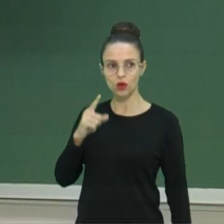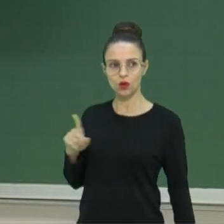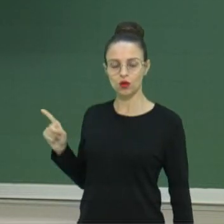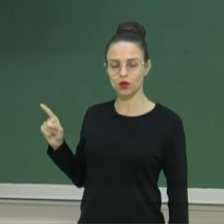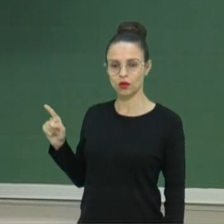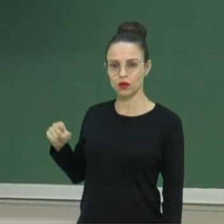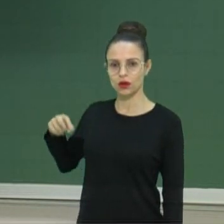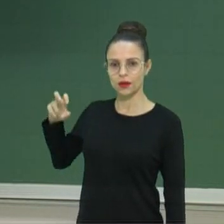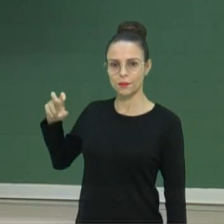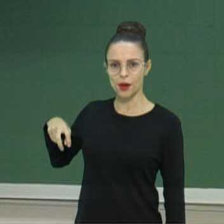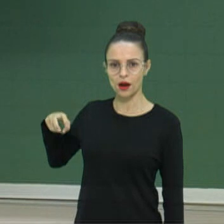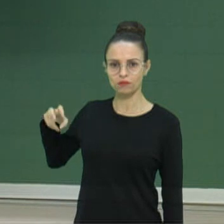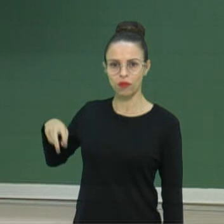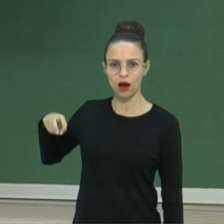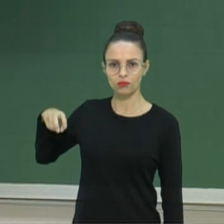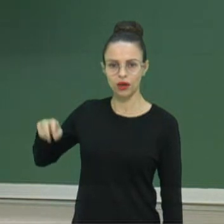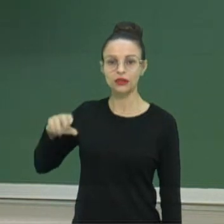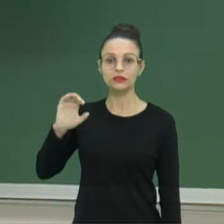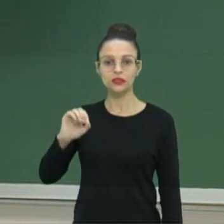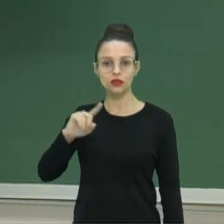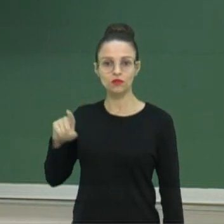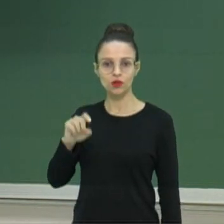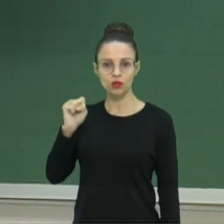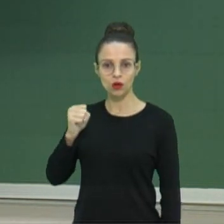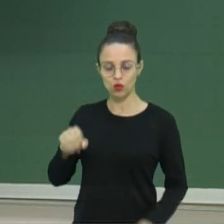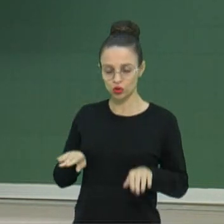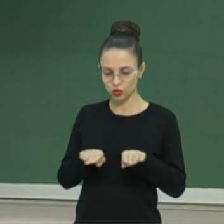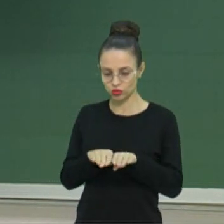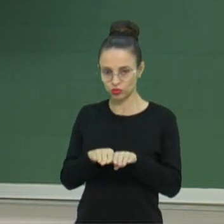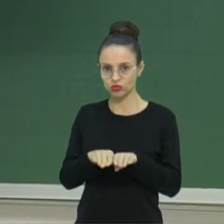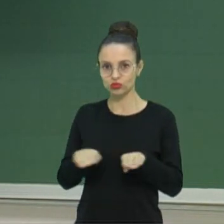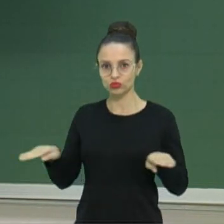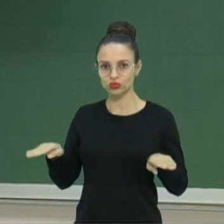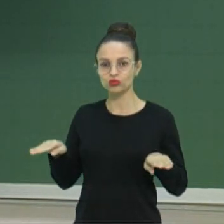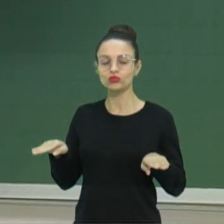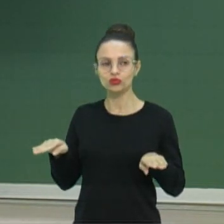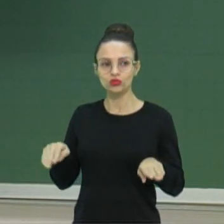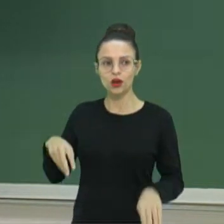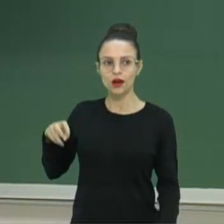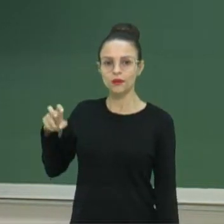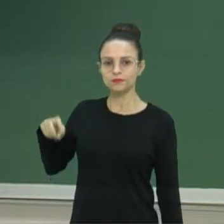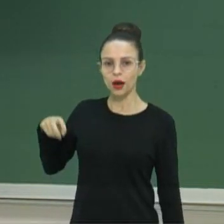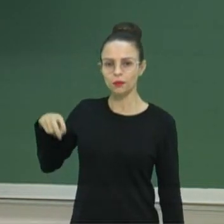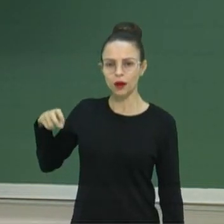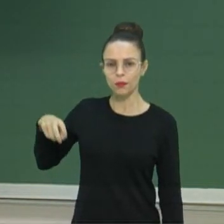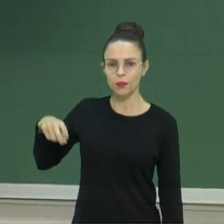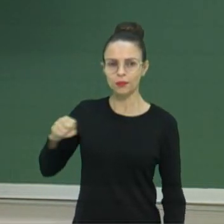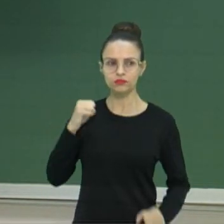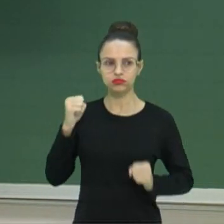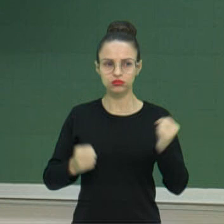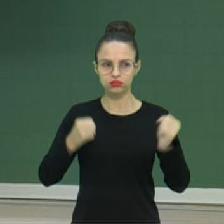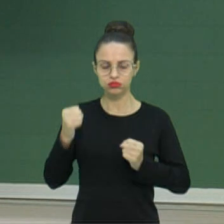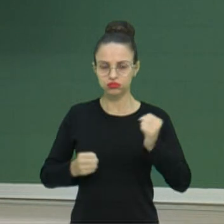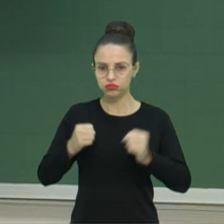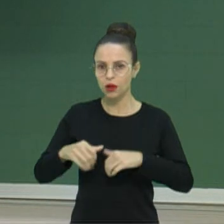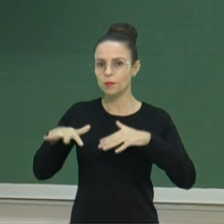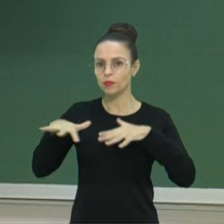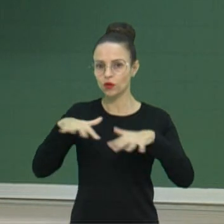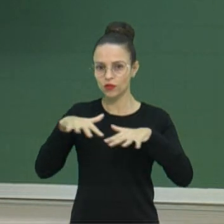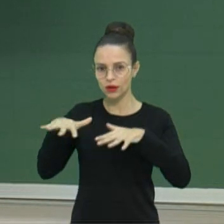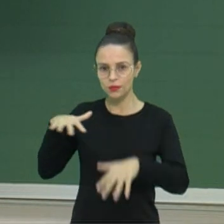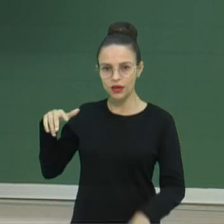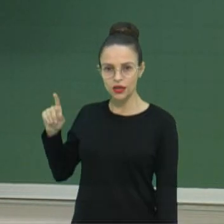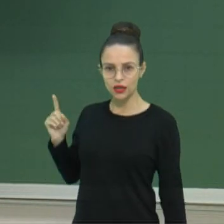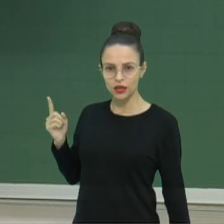massa do atleta, ele está a 0,8 metros do solo, e ele faz o movimento, certo? Eu estava vendo uma sequência de imagem